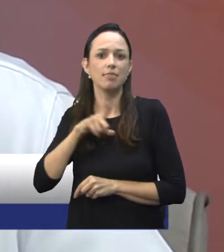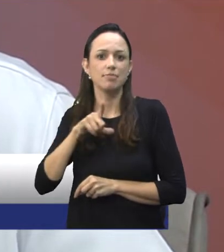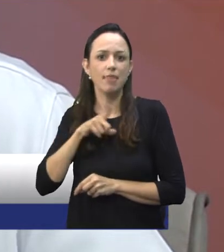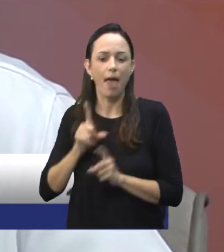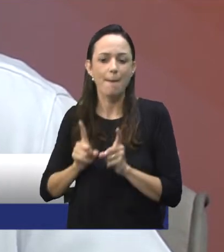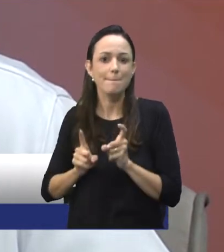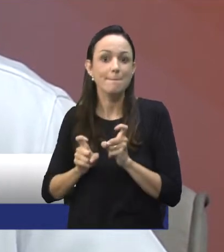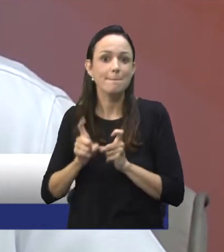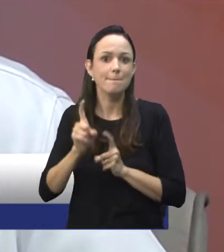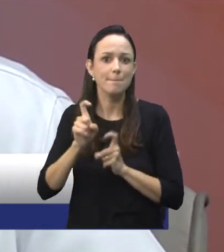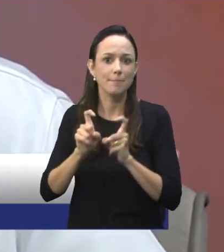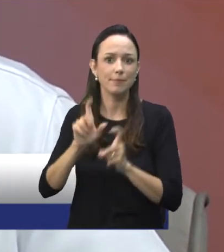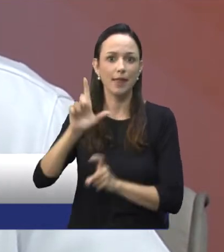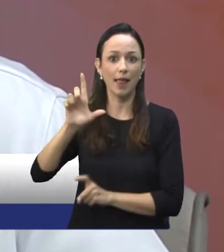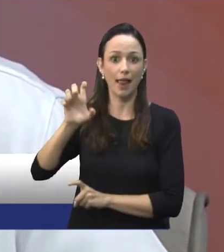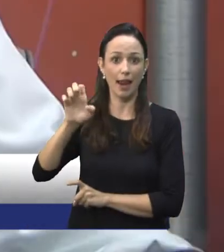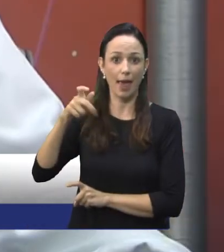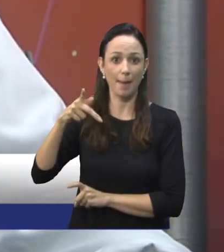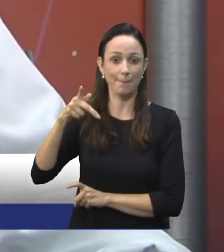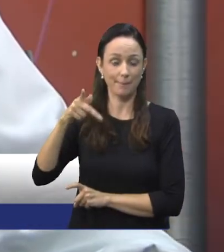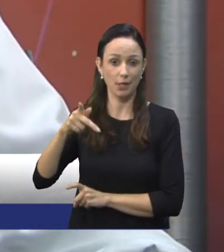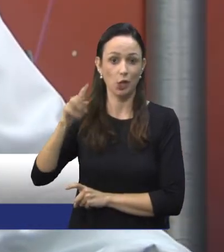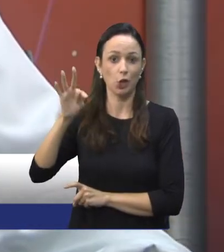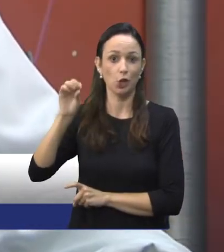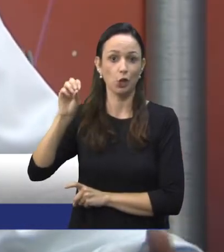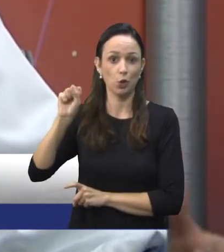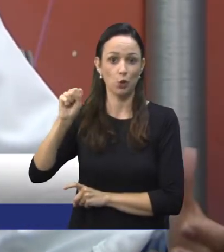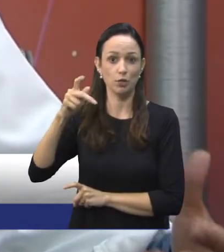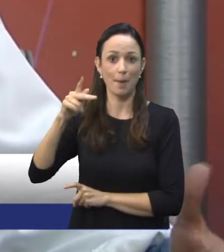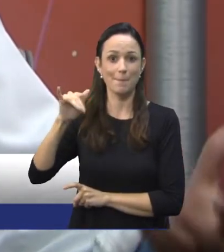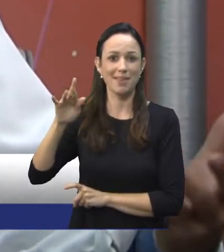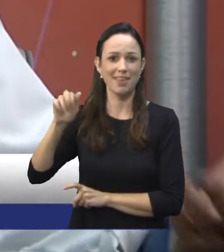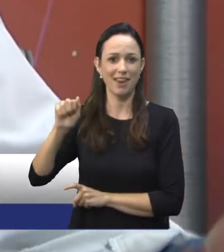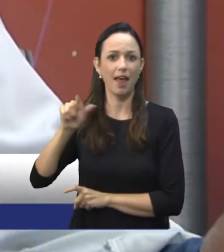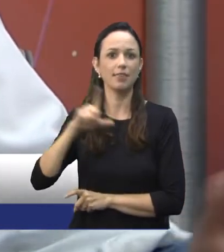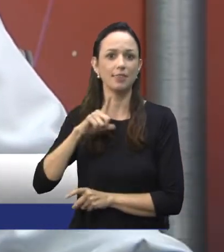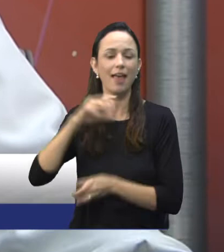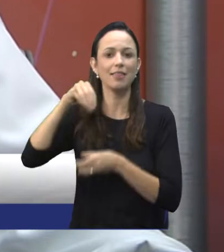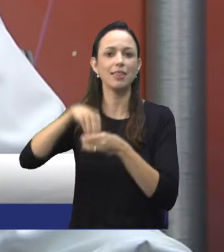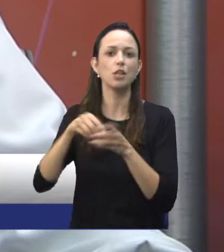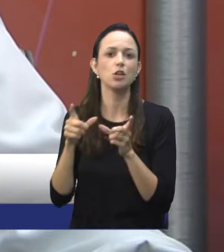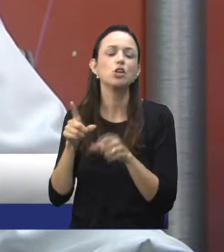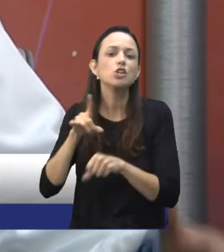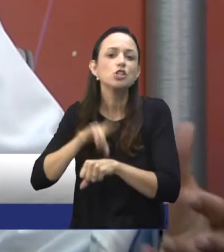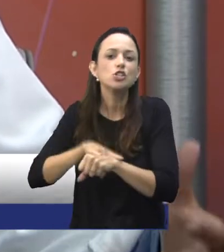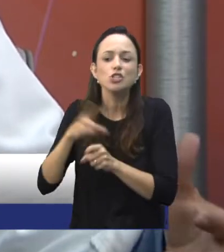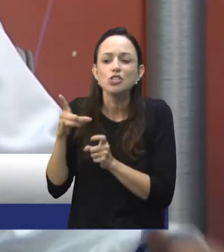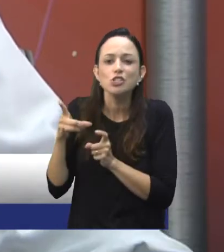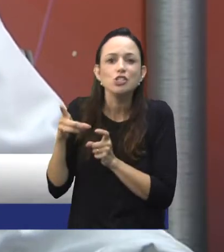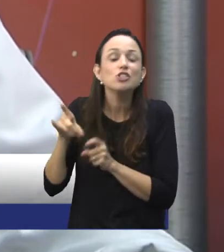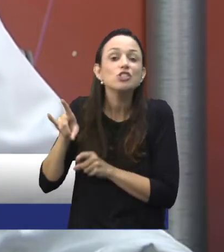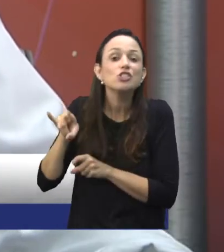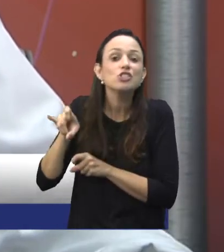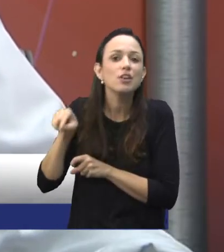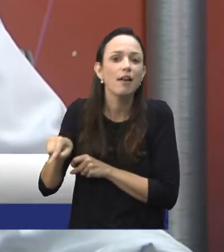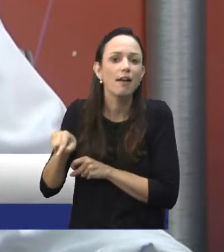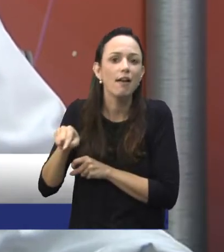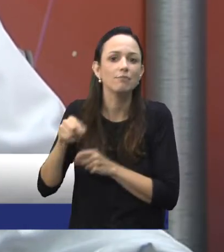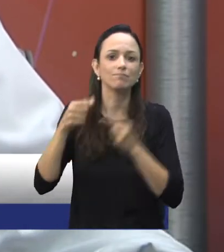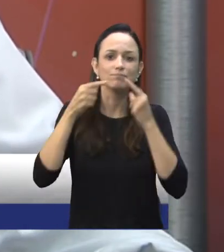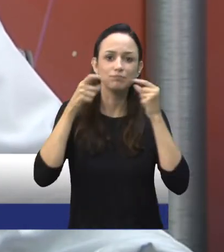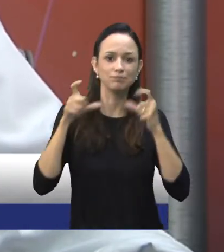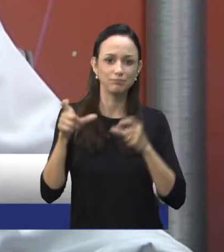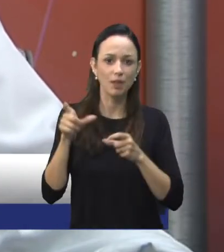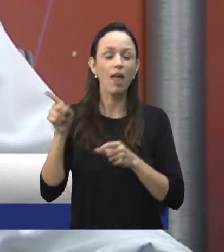da leptospirose, a leptospira, ela se encontra na urina desses roedores e é